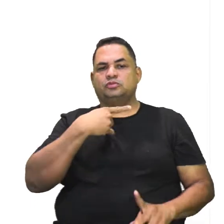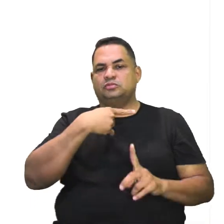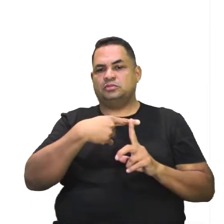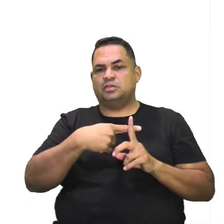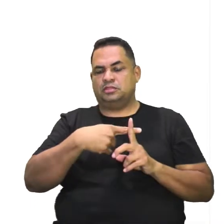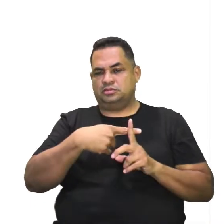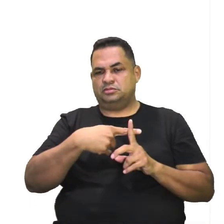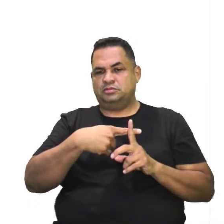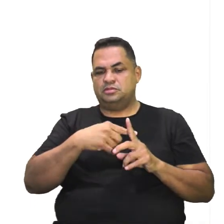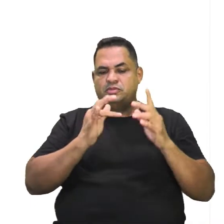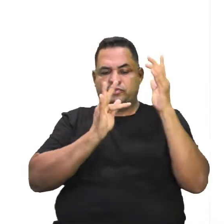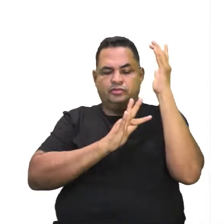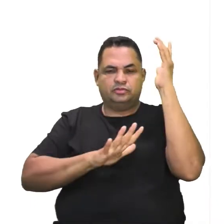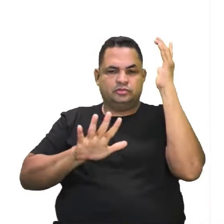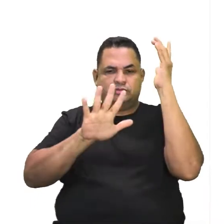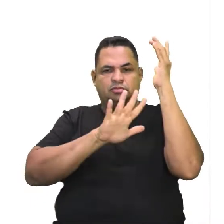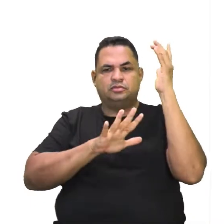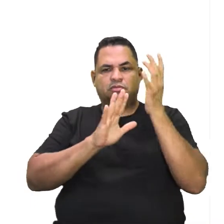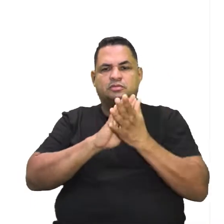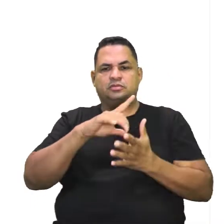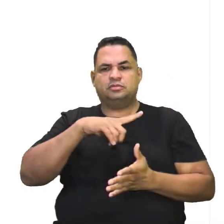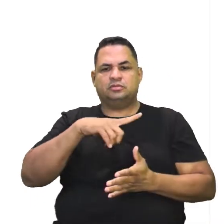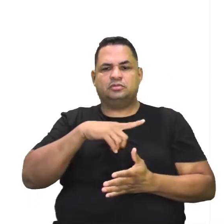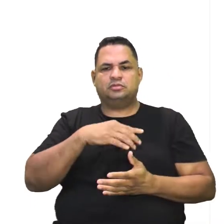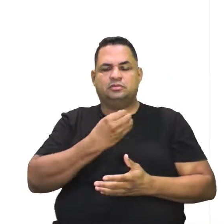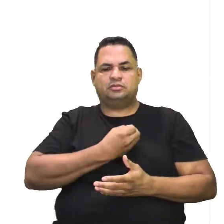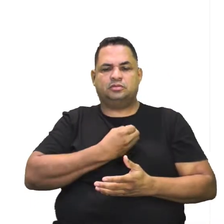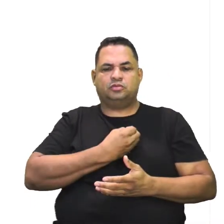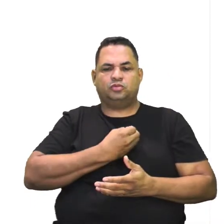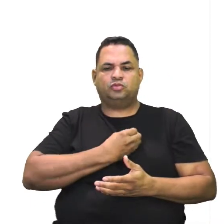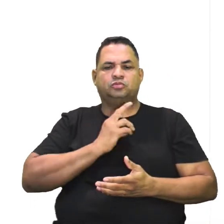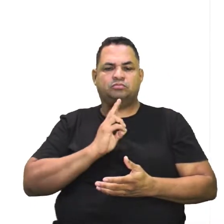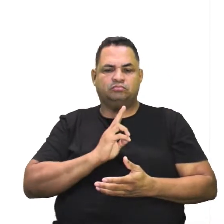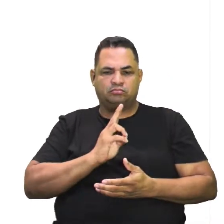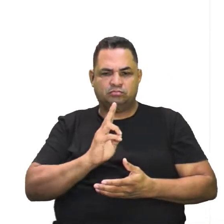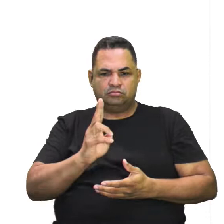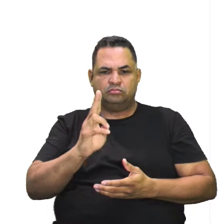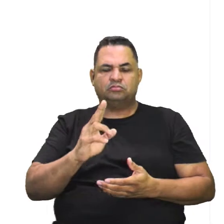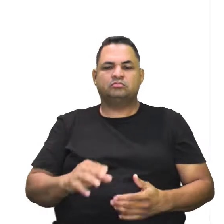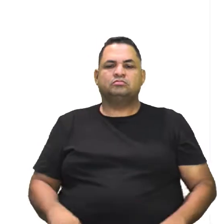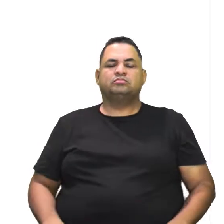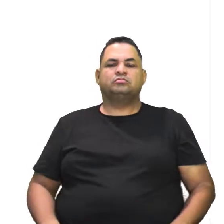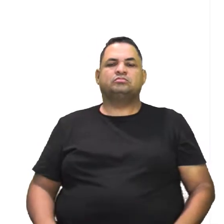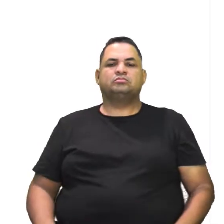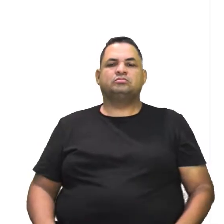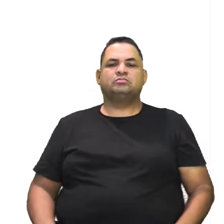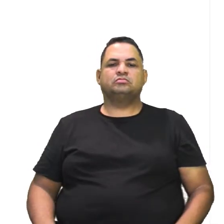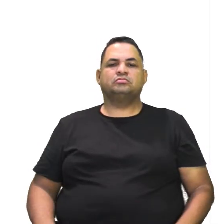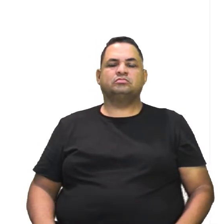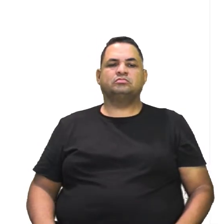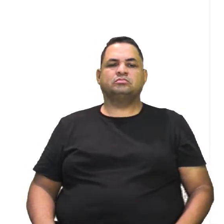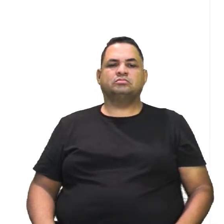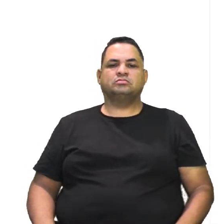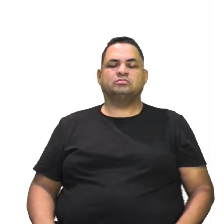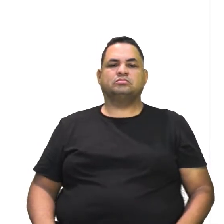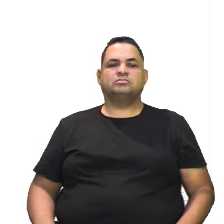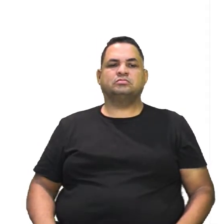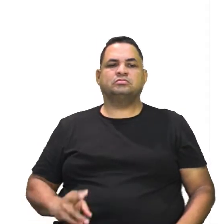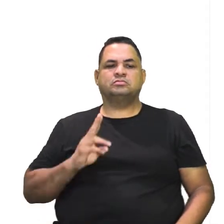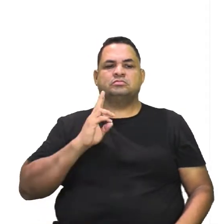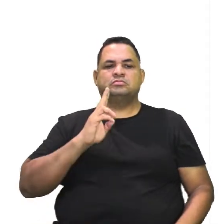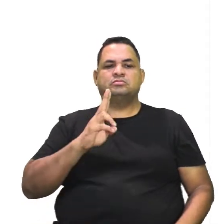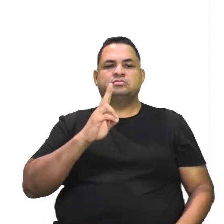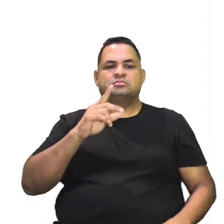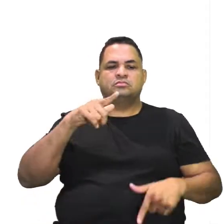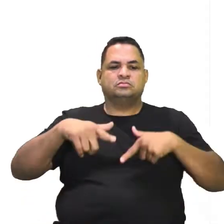professor Maurício? Bom, nós sabemos que na função nós temos um valor constante, né? Um valor que vai trabalhando. Então, eles